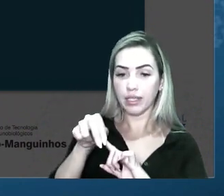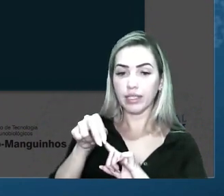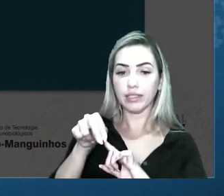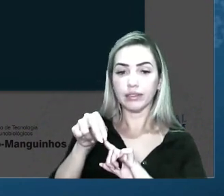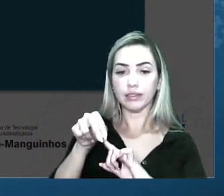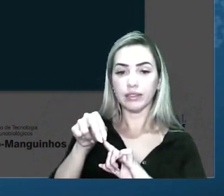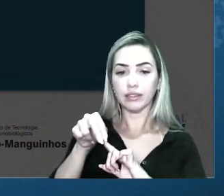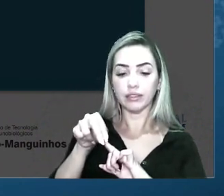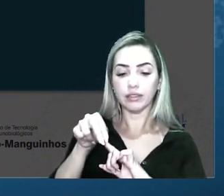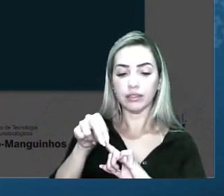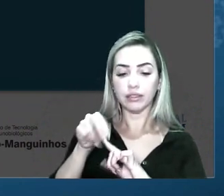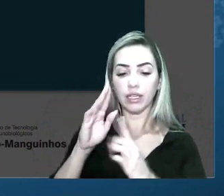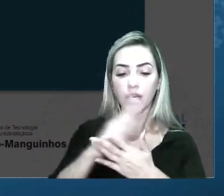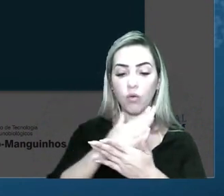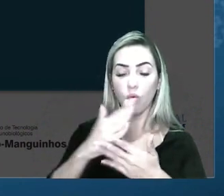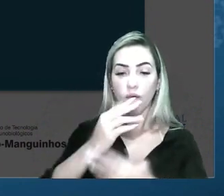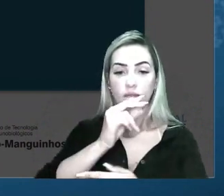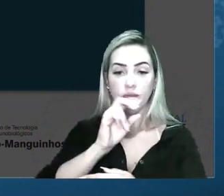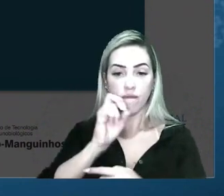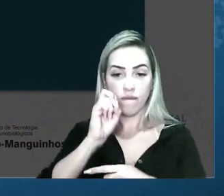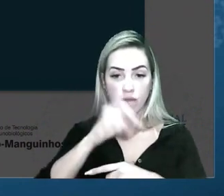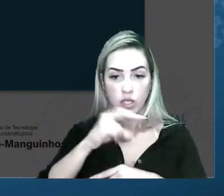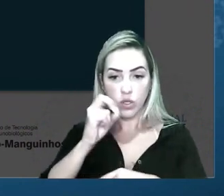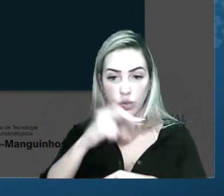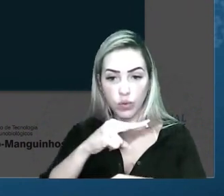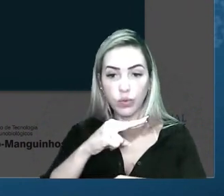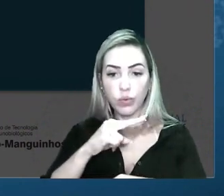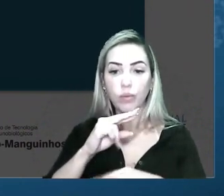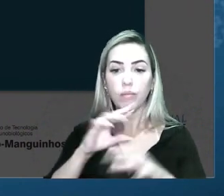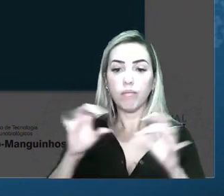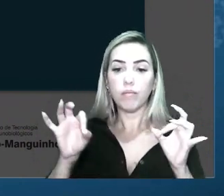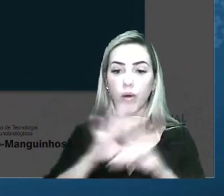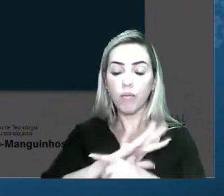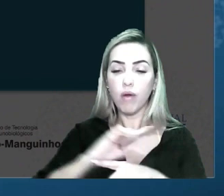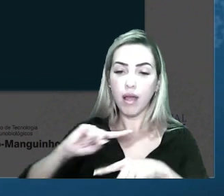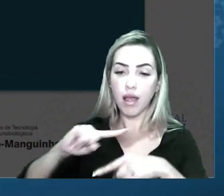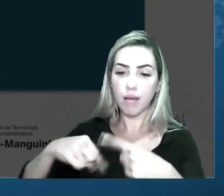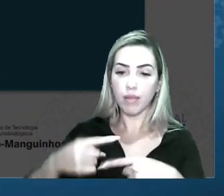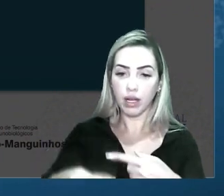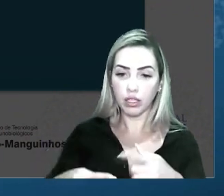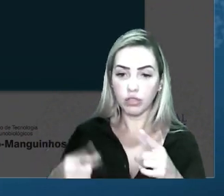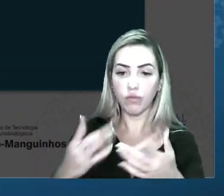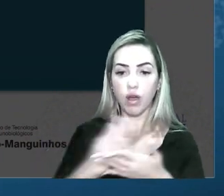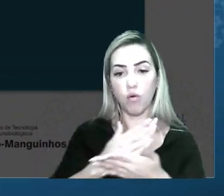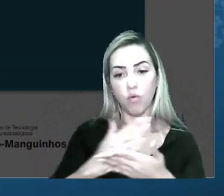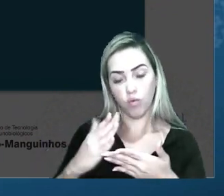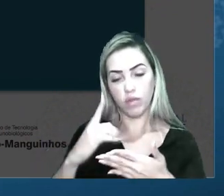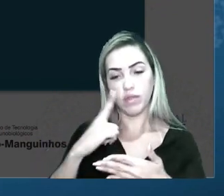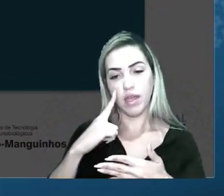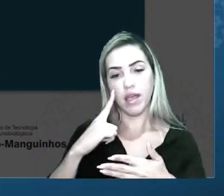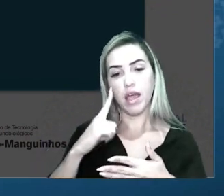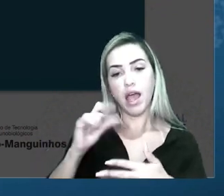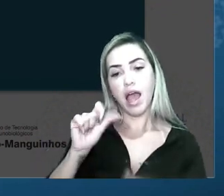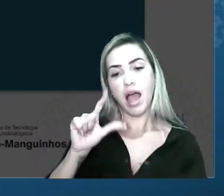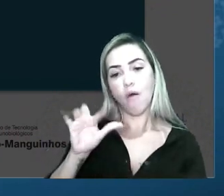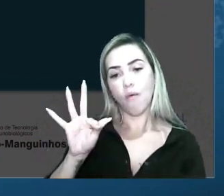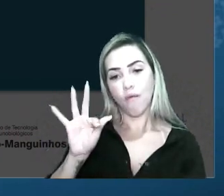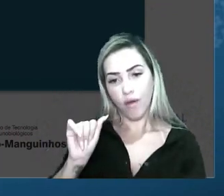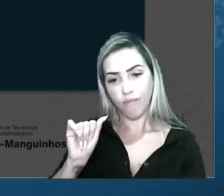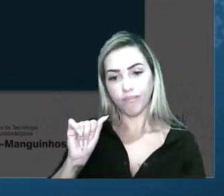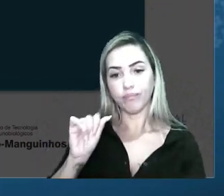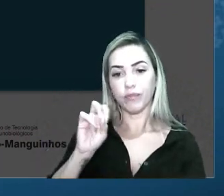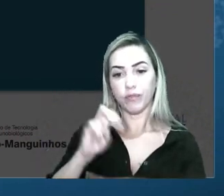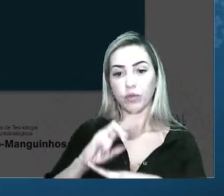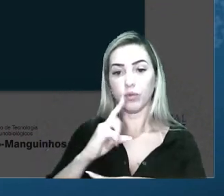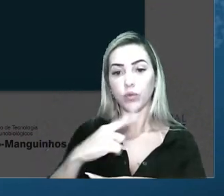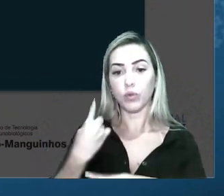de algum vírus, né, do complexo replicativo de algum vírus, normalmente um alfa-vírus, e nós começamos, então,